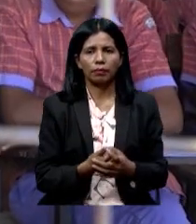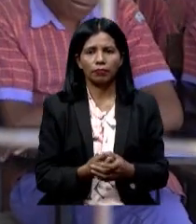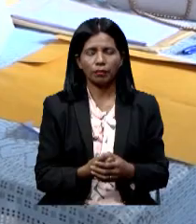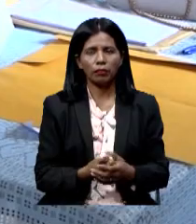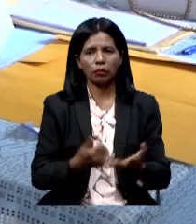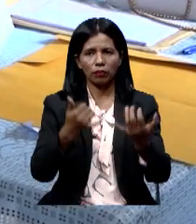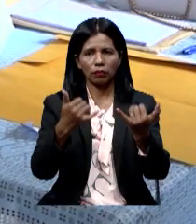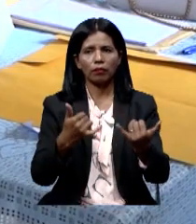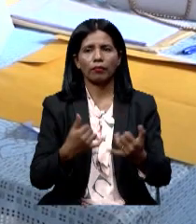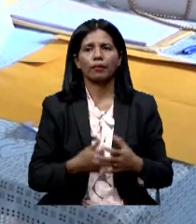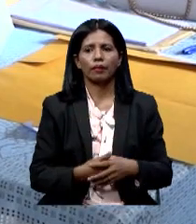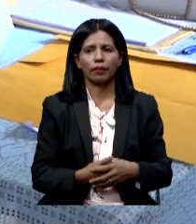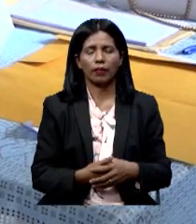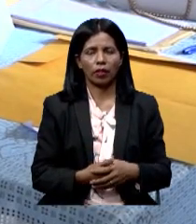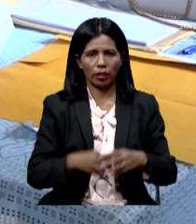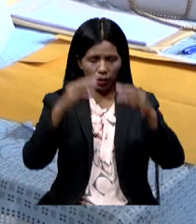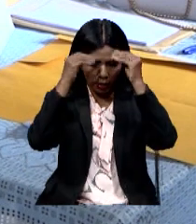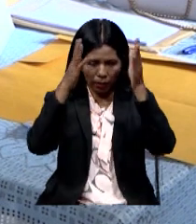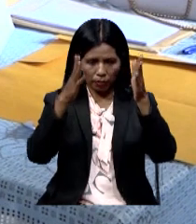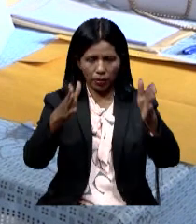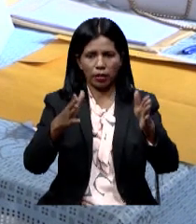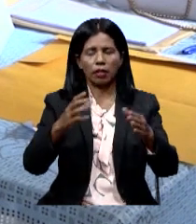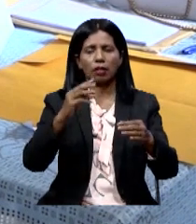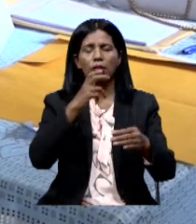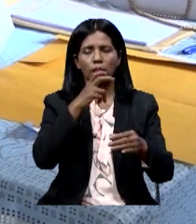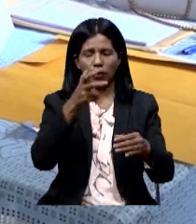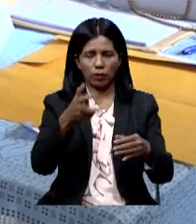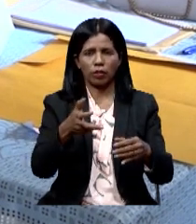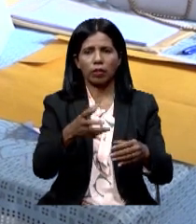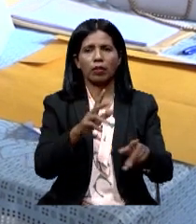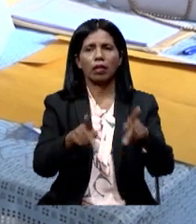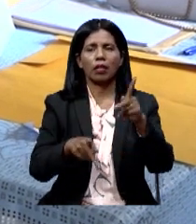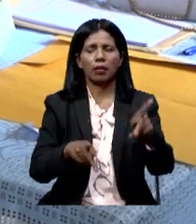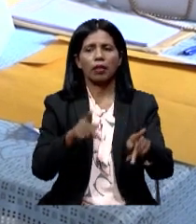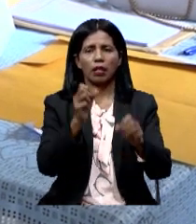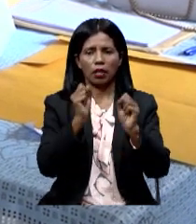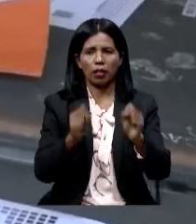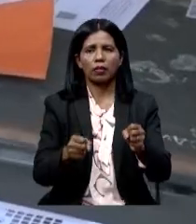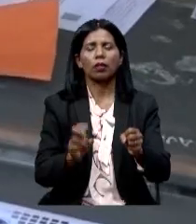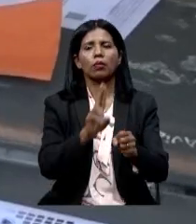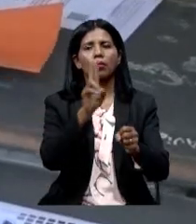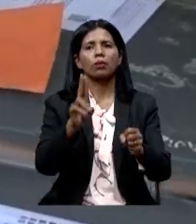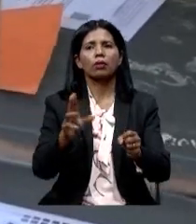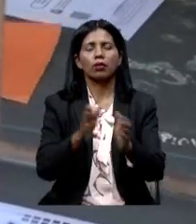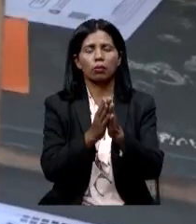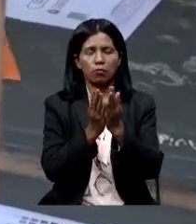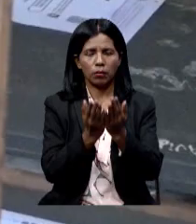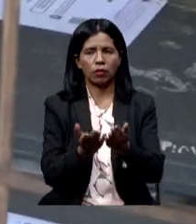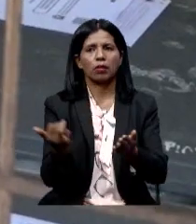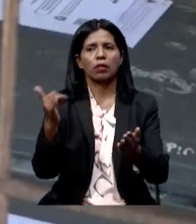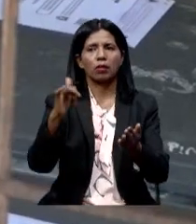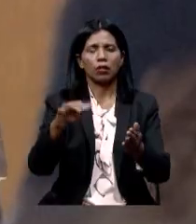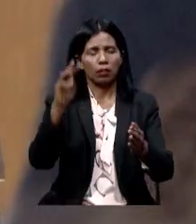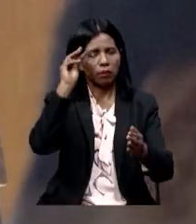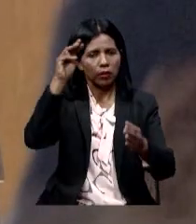Agora dadau que os professores portuguesas é uma obriga a tu tem que usar livros né, autorizados pelo